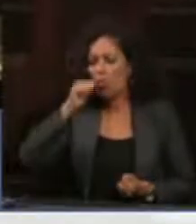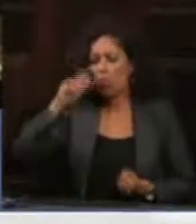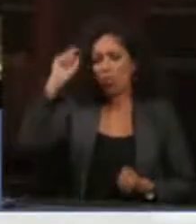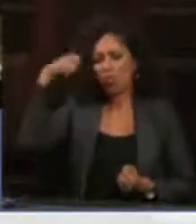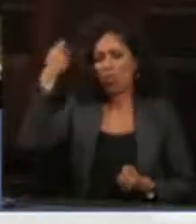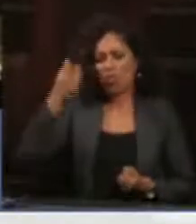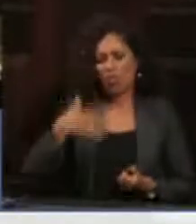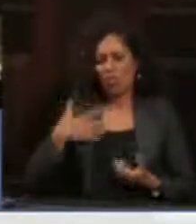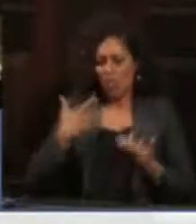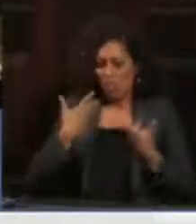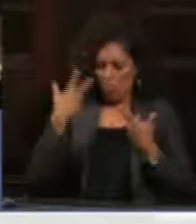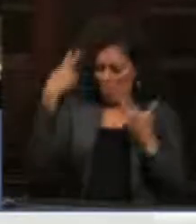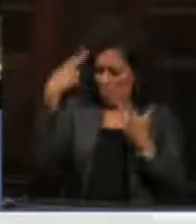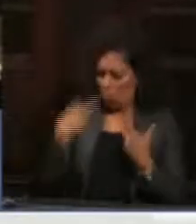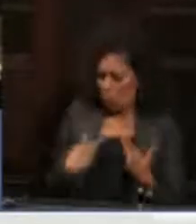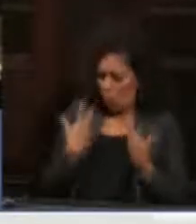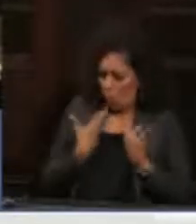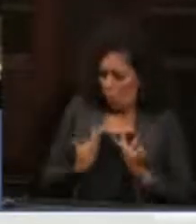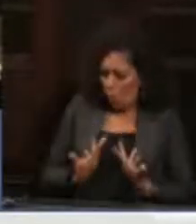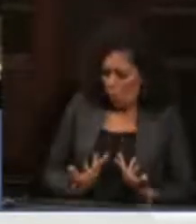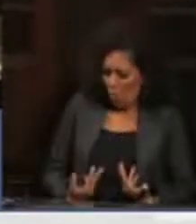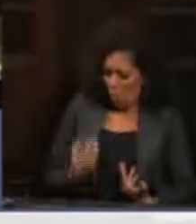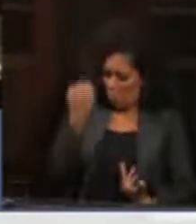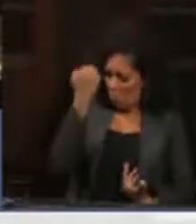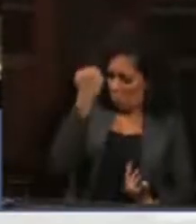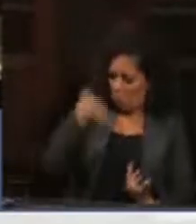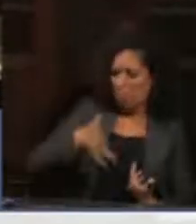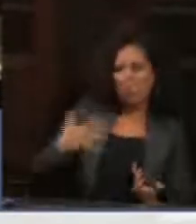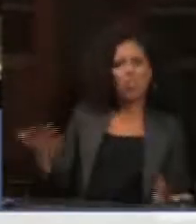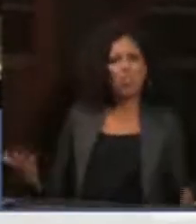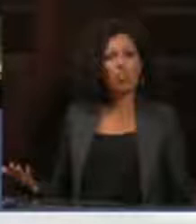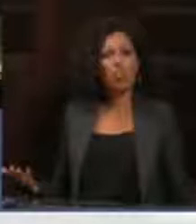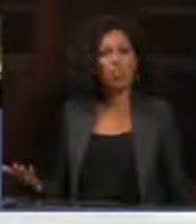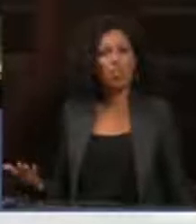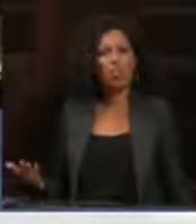como corpo menos digno.